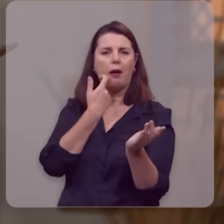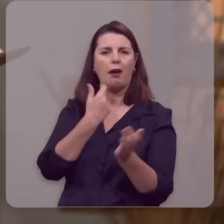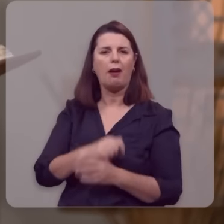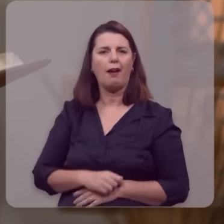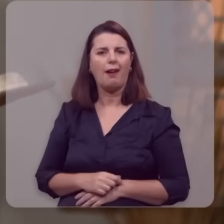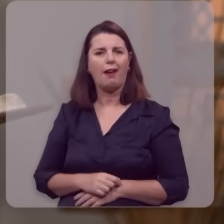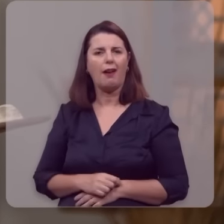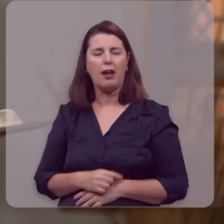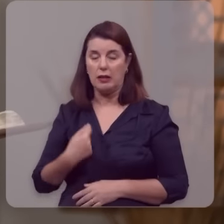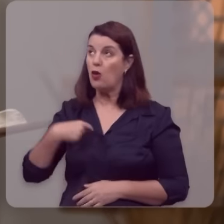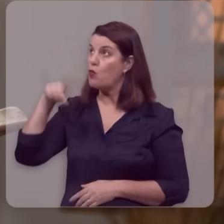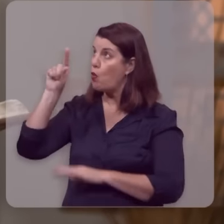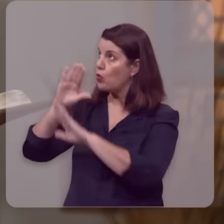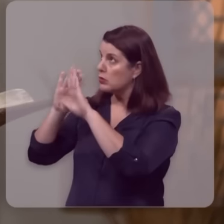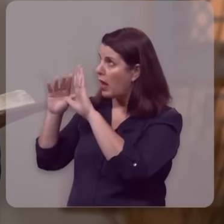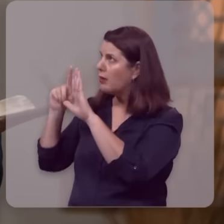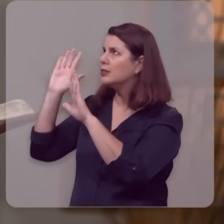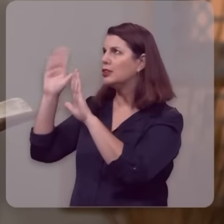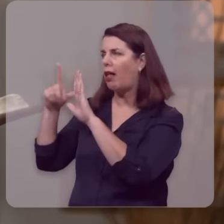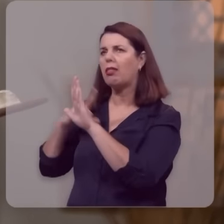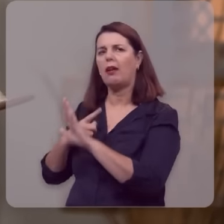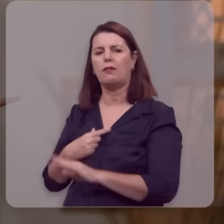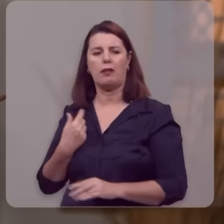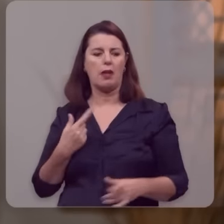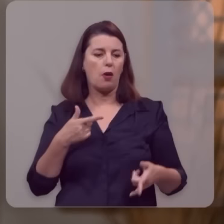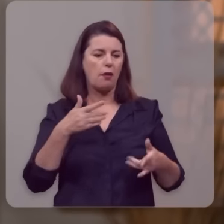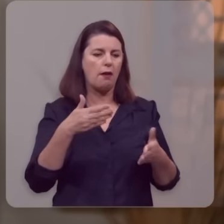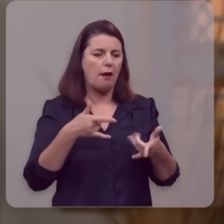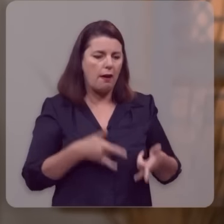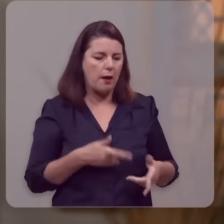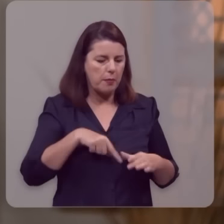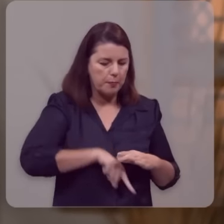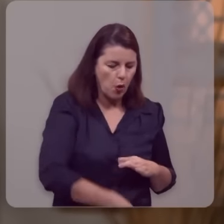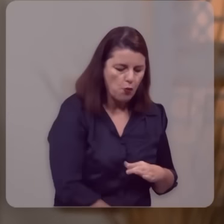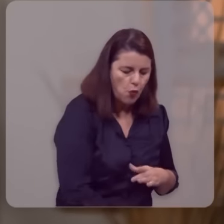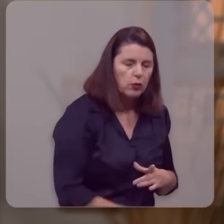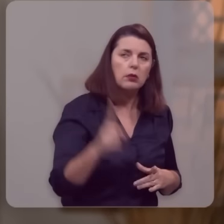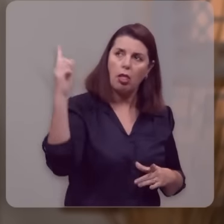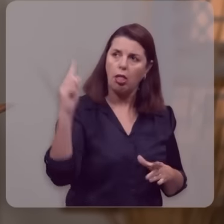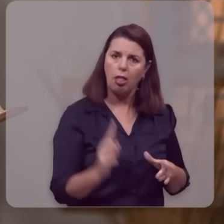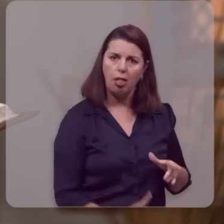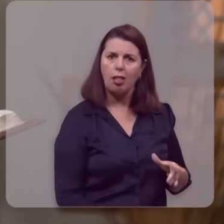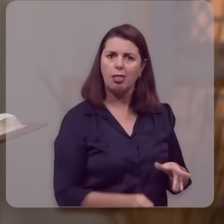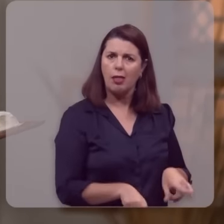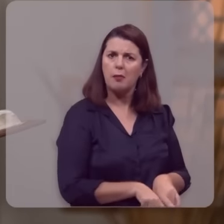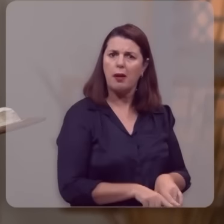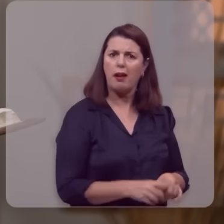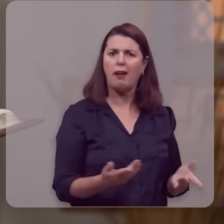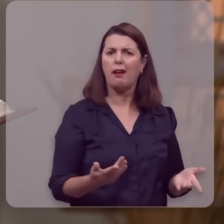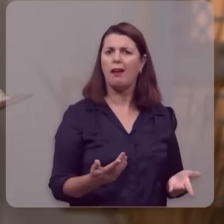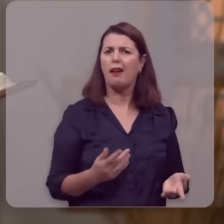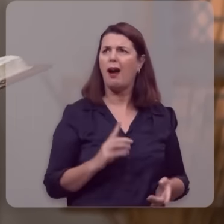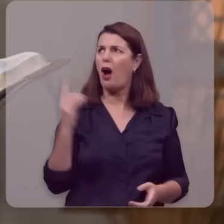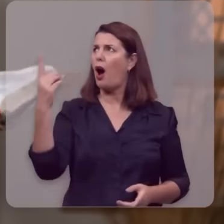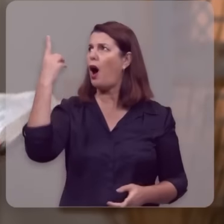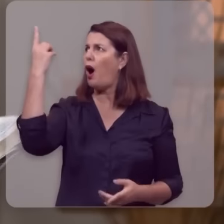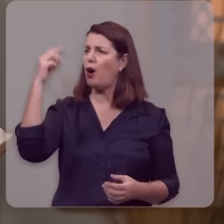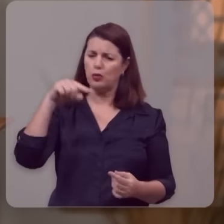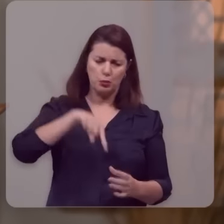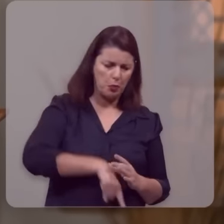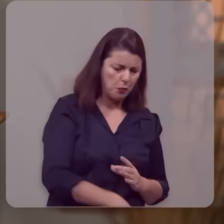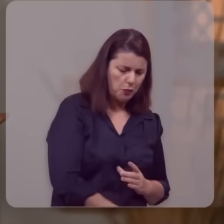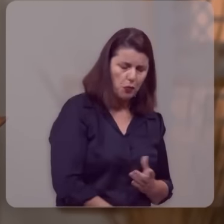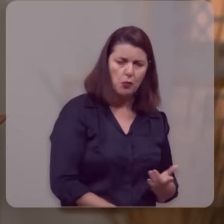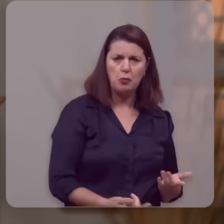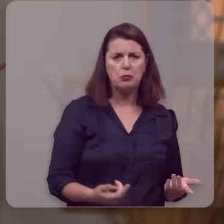aos céus lá estás se faça minha cama no mais profundo Abismo lá estás também ou seja nem altura nem profundidade pode afastar